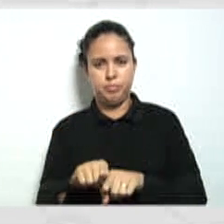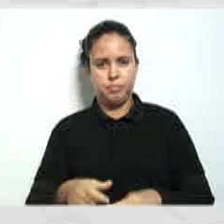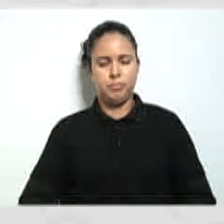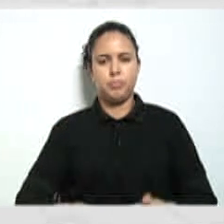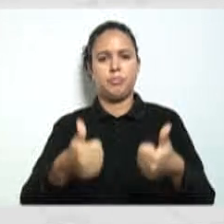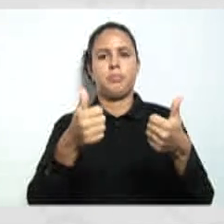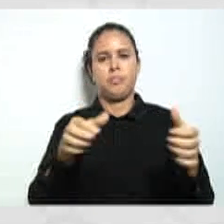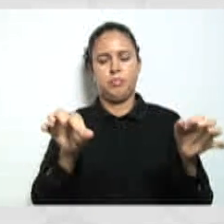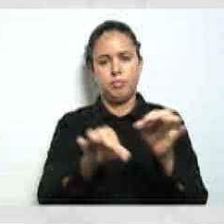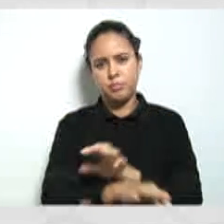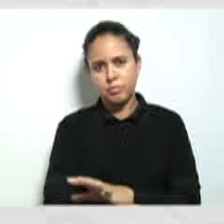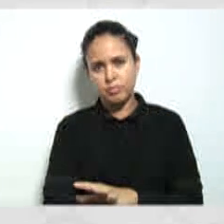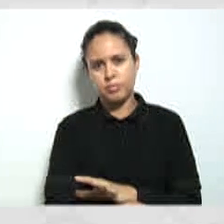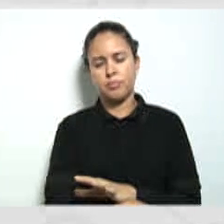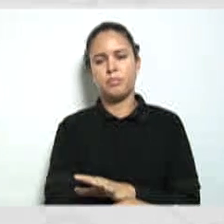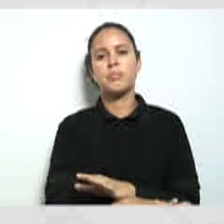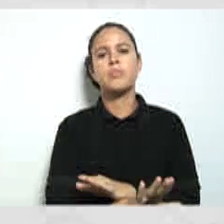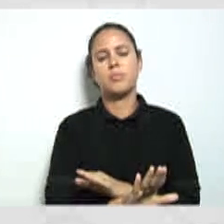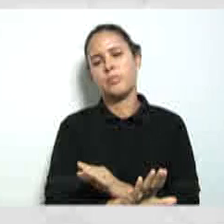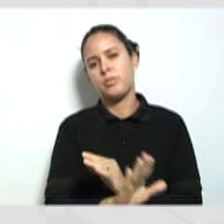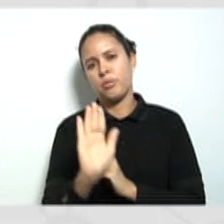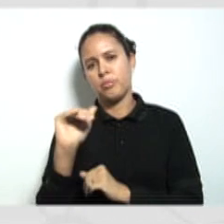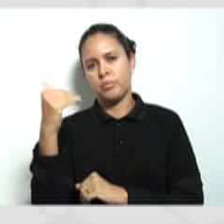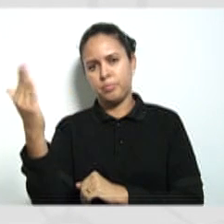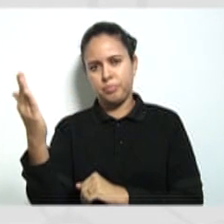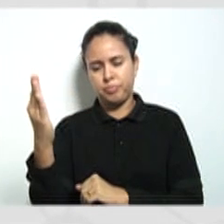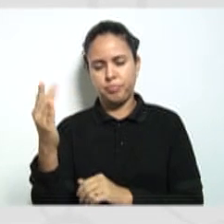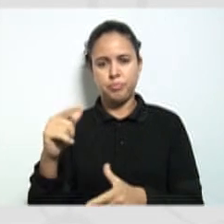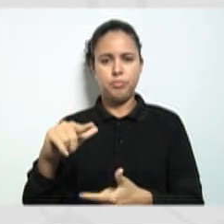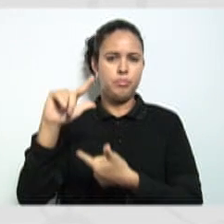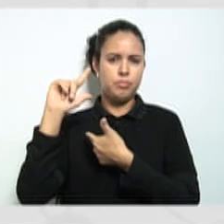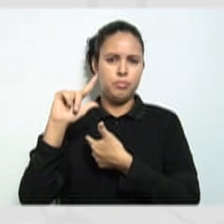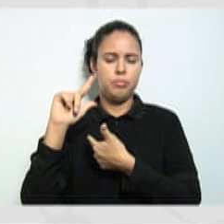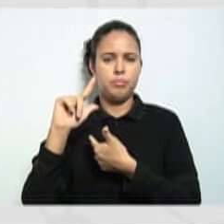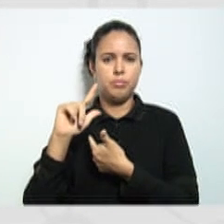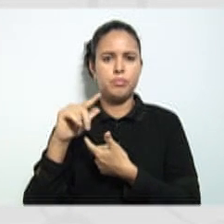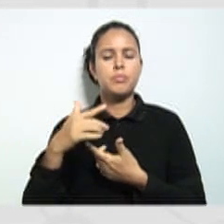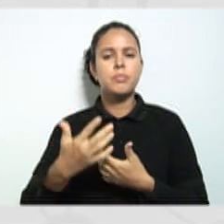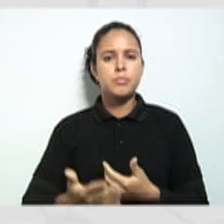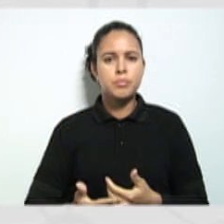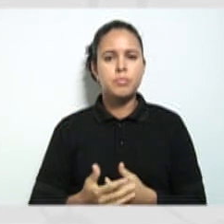pelo mercado imobiliário tradicional. A afirmativa acima